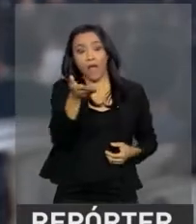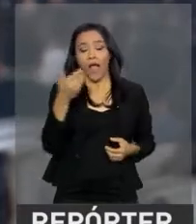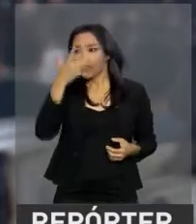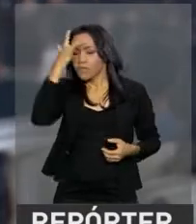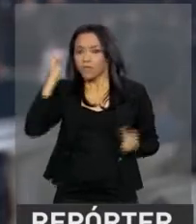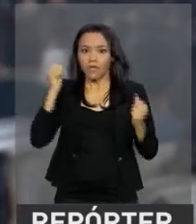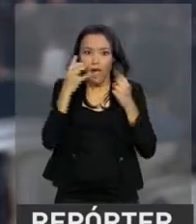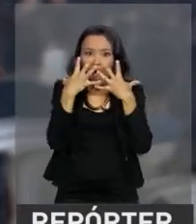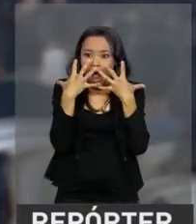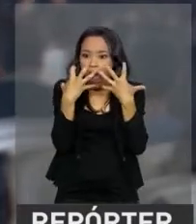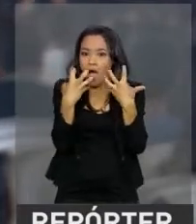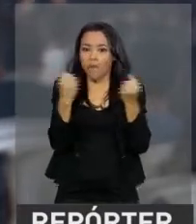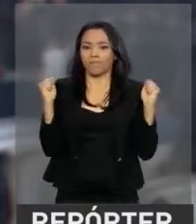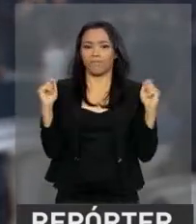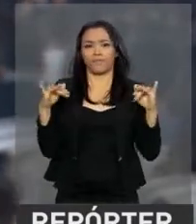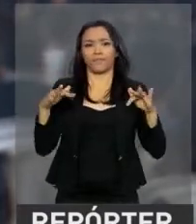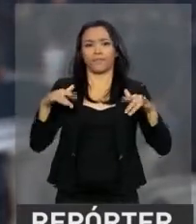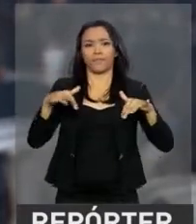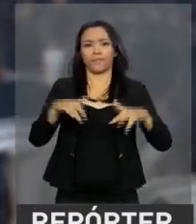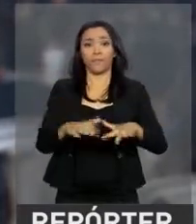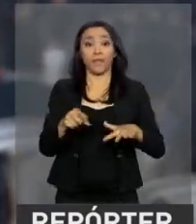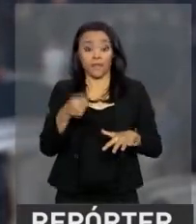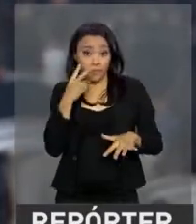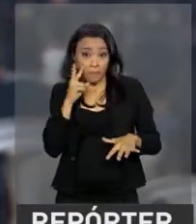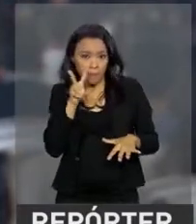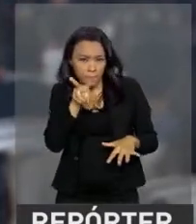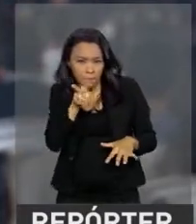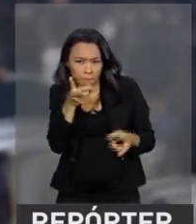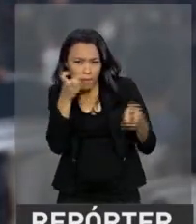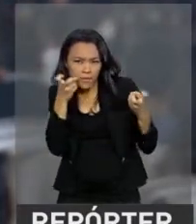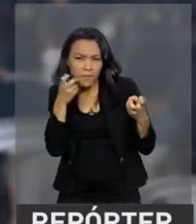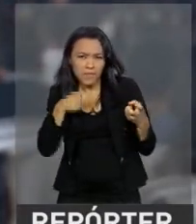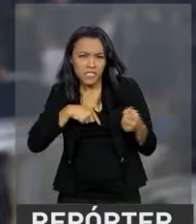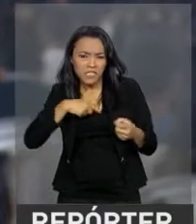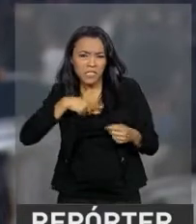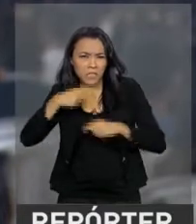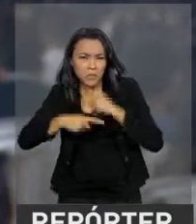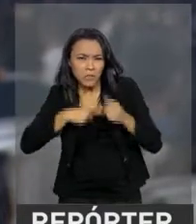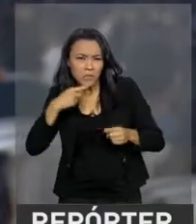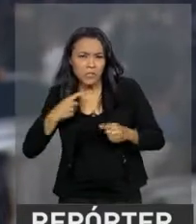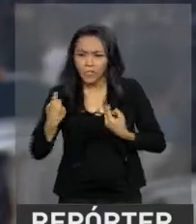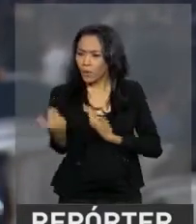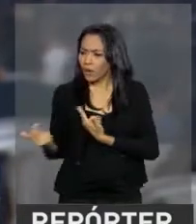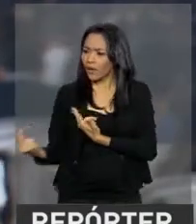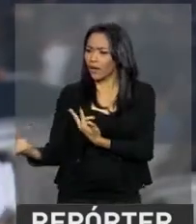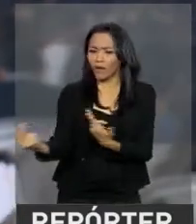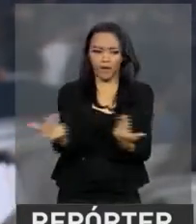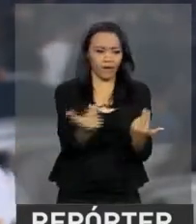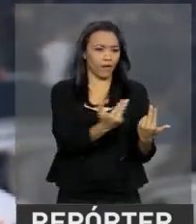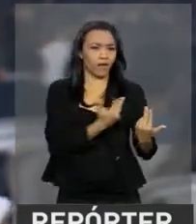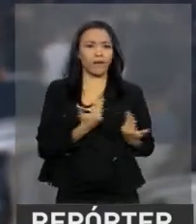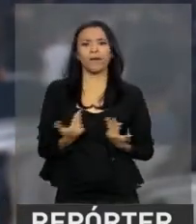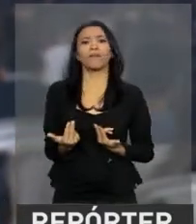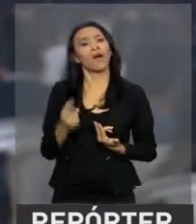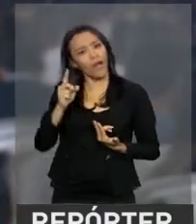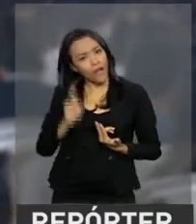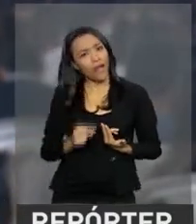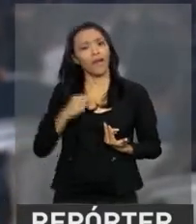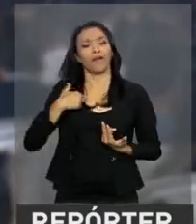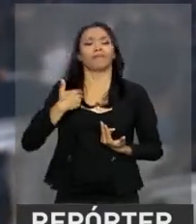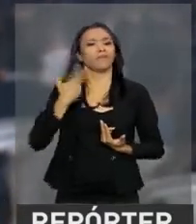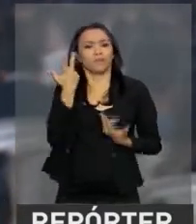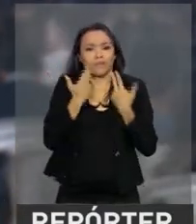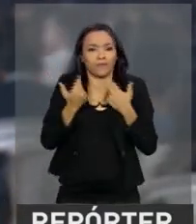atraem tantos estudantes. Eles percebem que as dificuldades que eles têm são comuns, fazem parte do processo de estudo